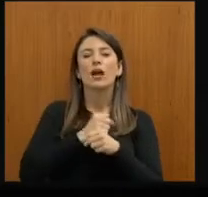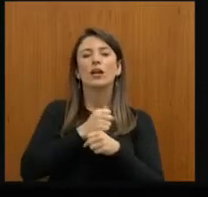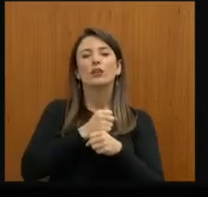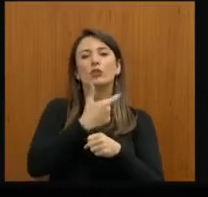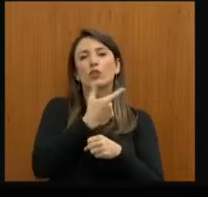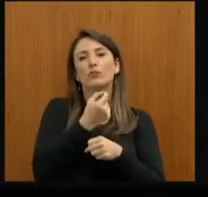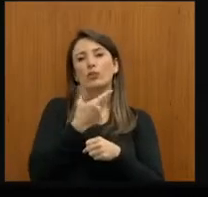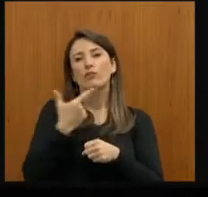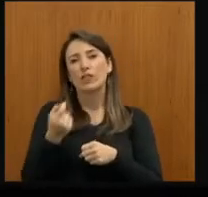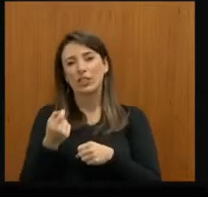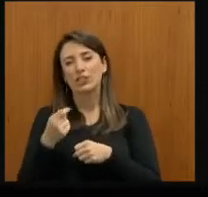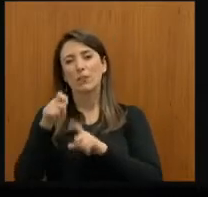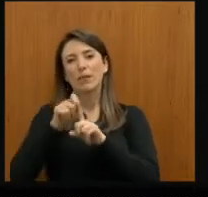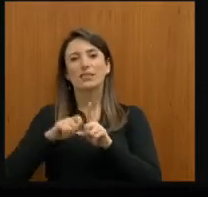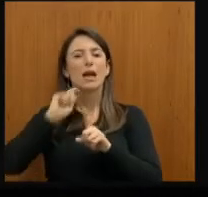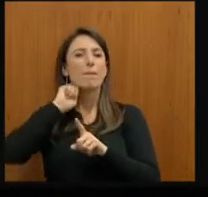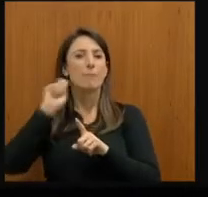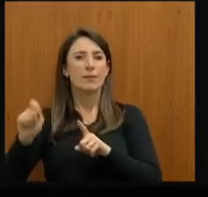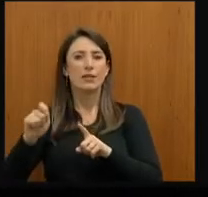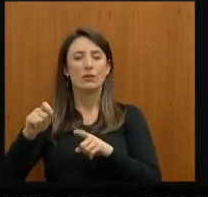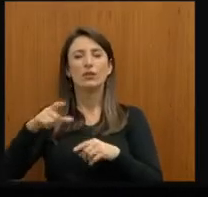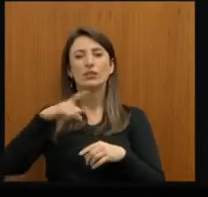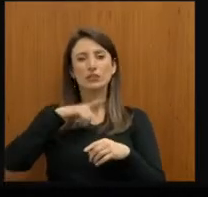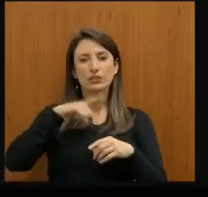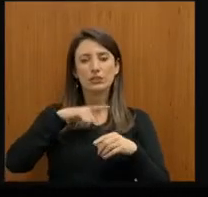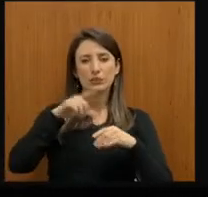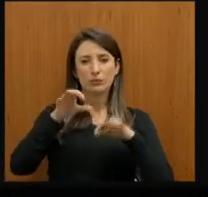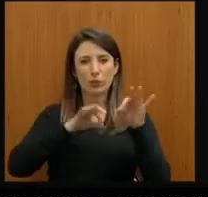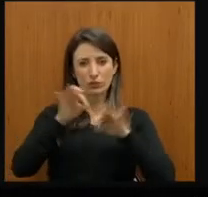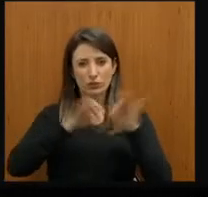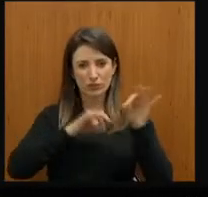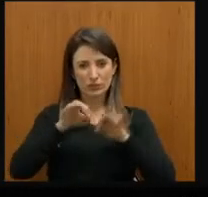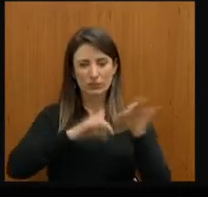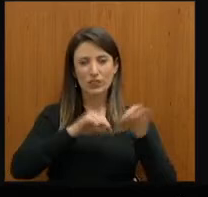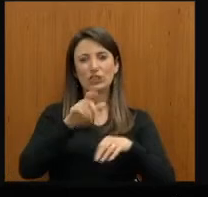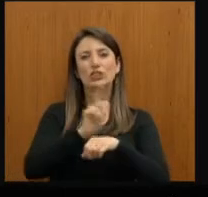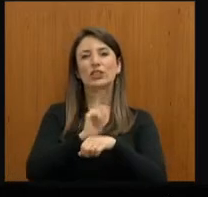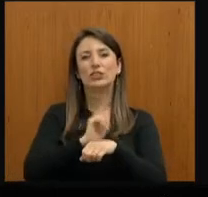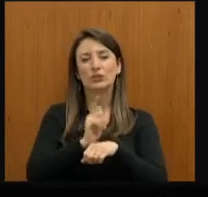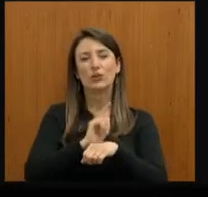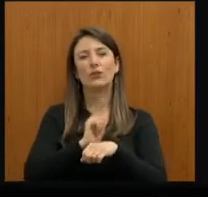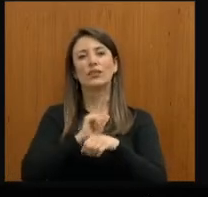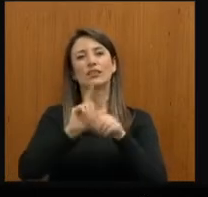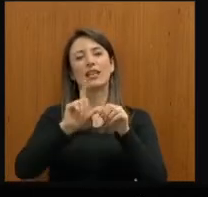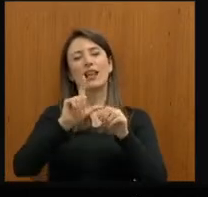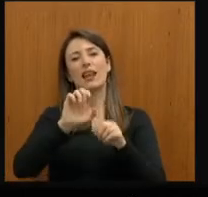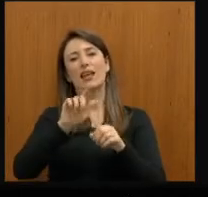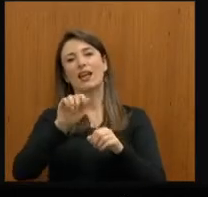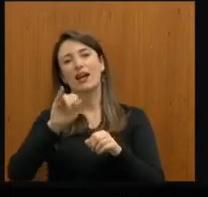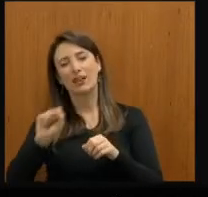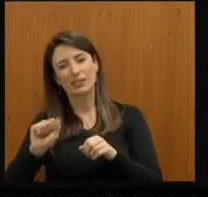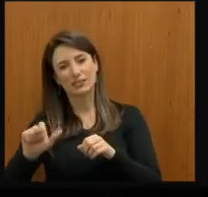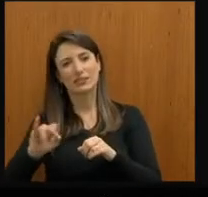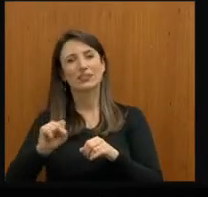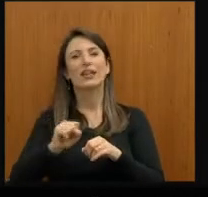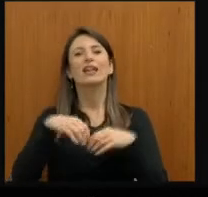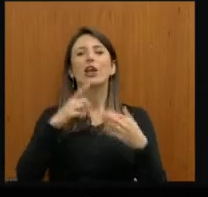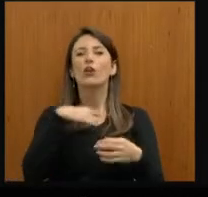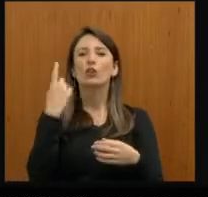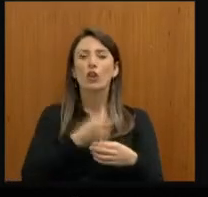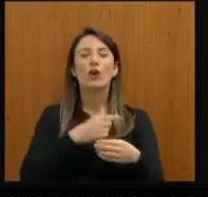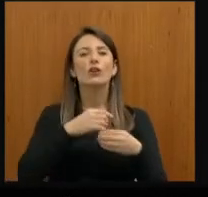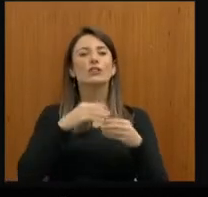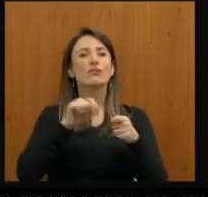meio do projeto gestora gestação legal juntamente com outros defensores especializado nós enviamos uma recomendação